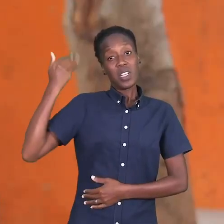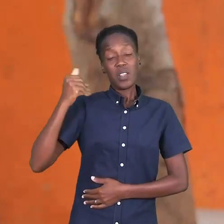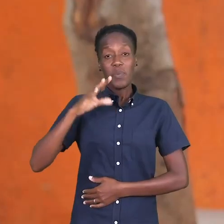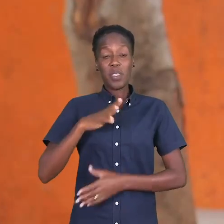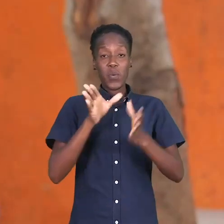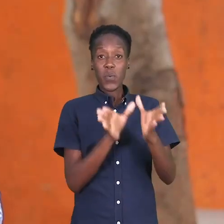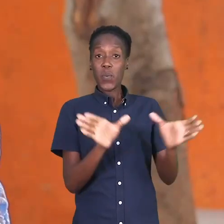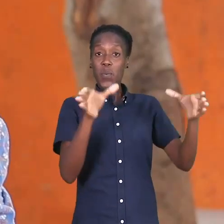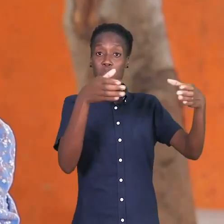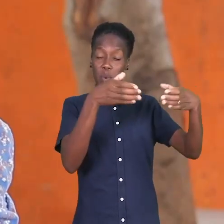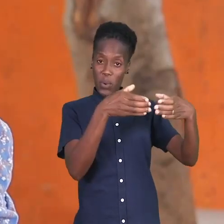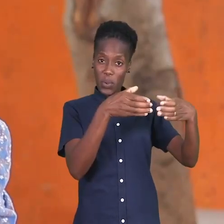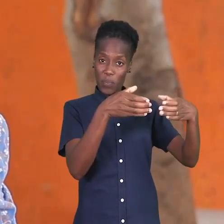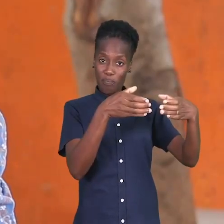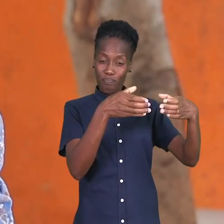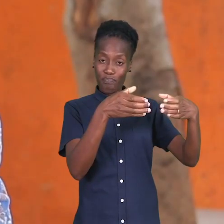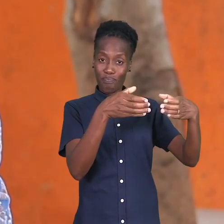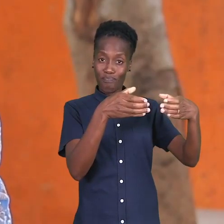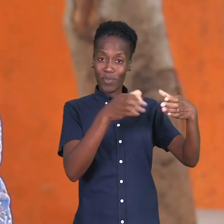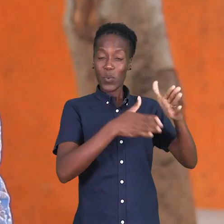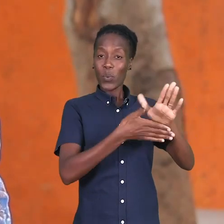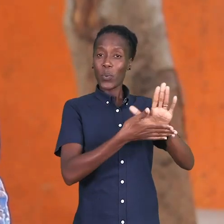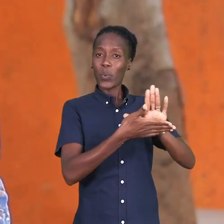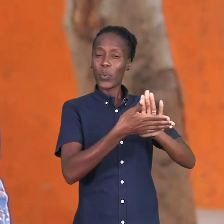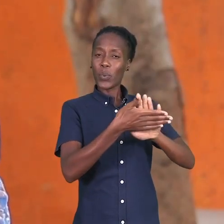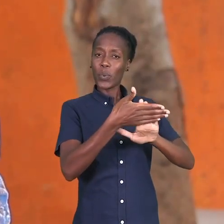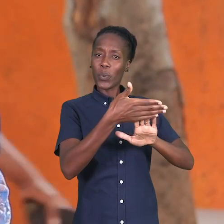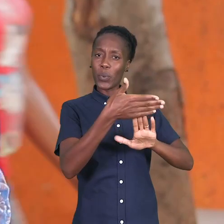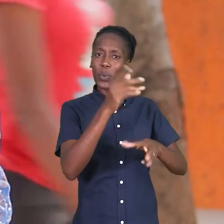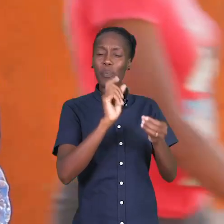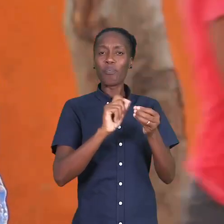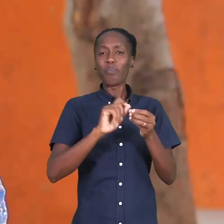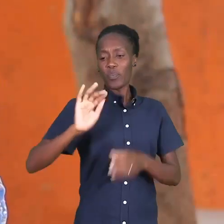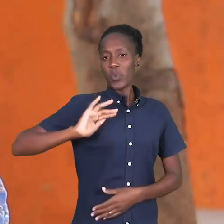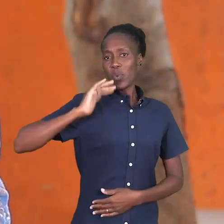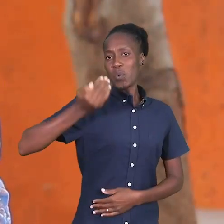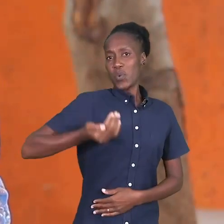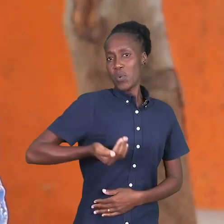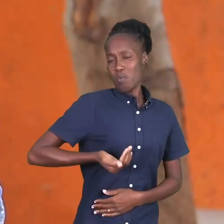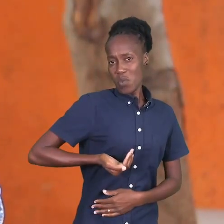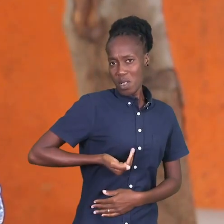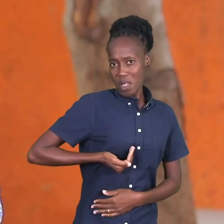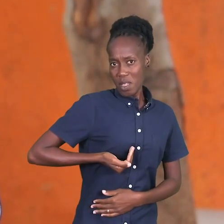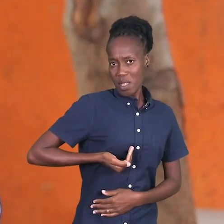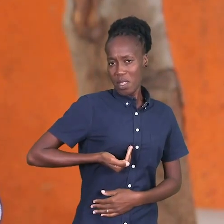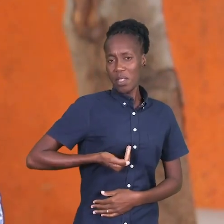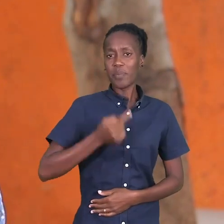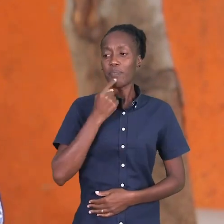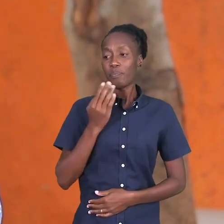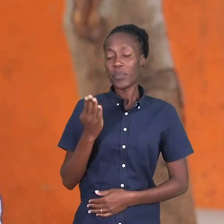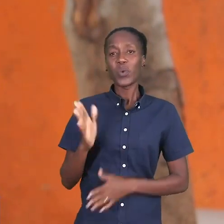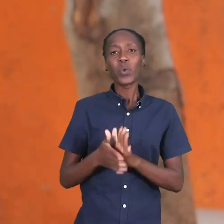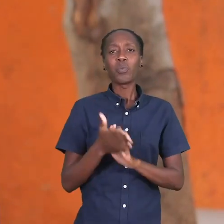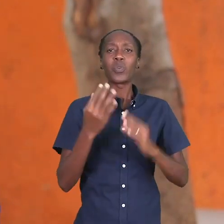entramos num grupo, foi, como é que eu posso dizer, entramos num grupo de mulheres, mulheres do